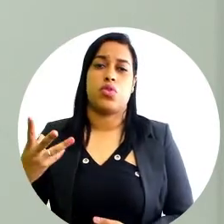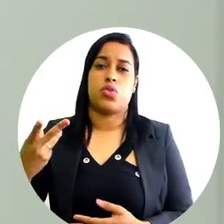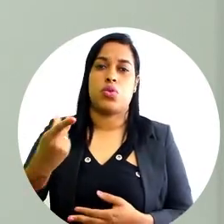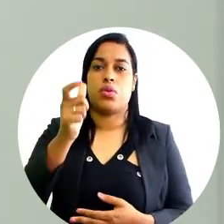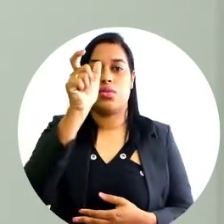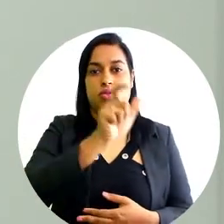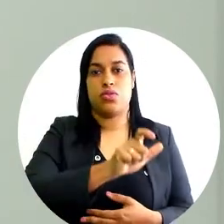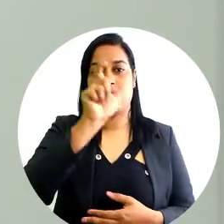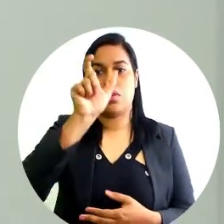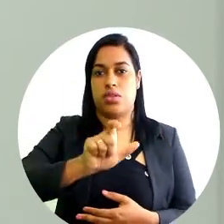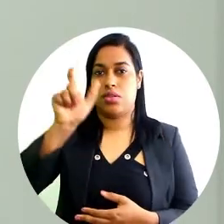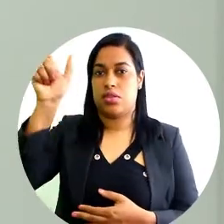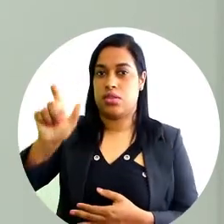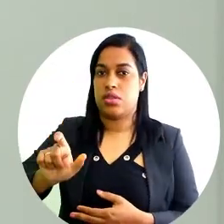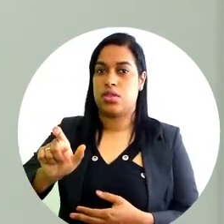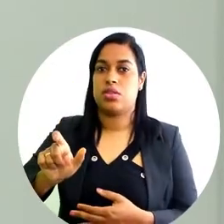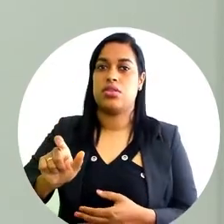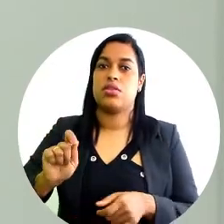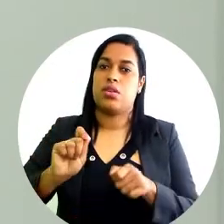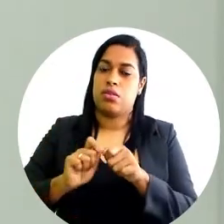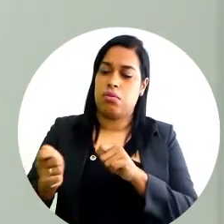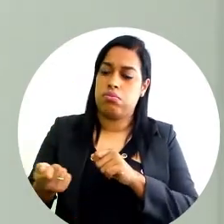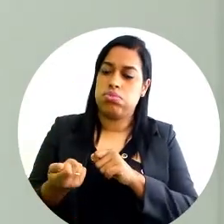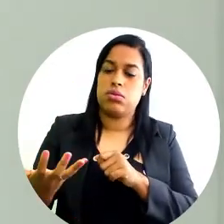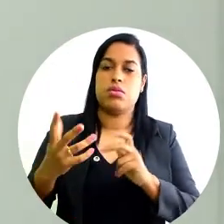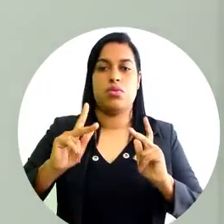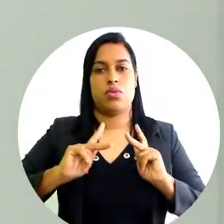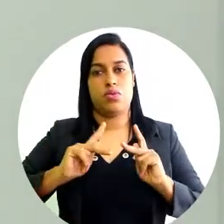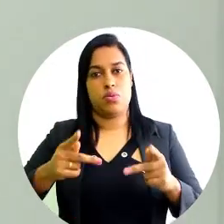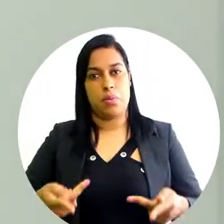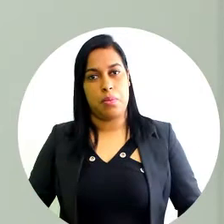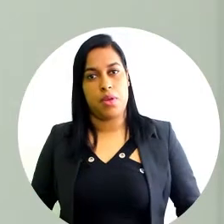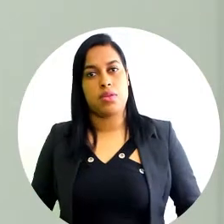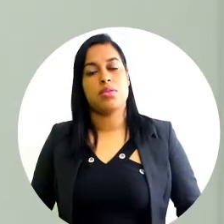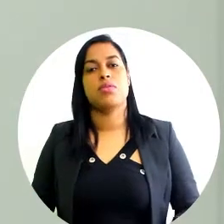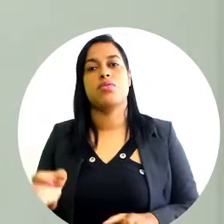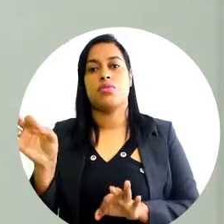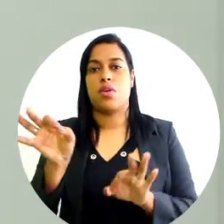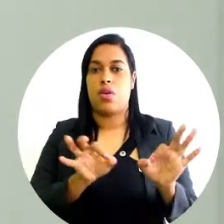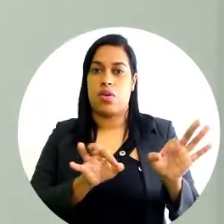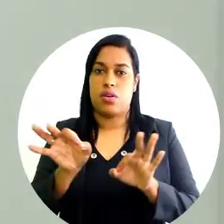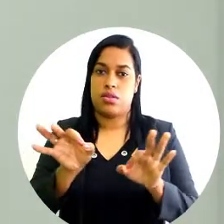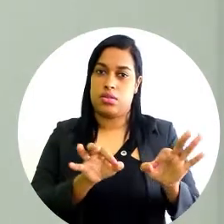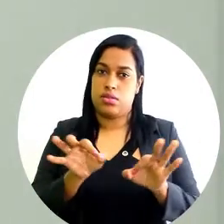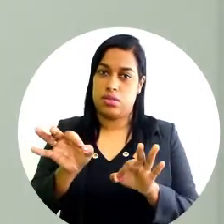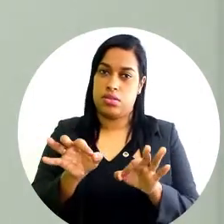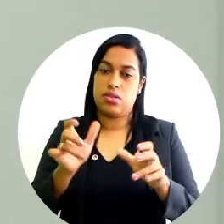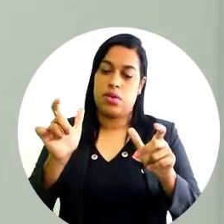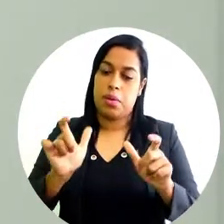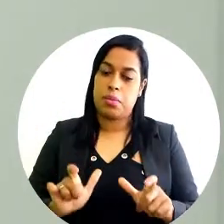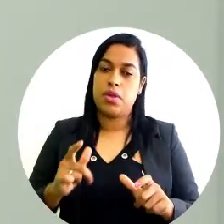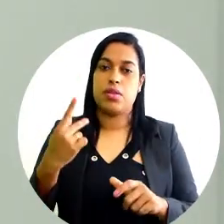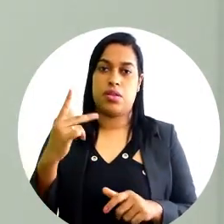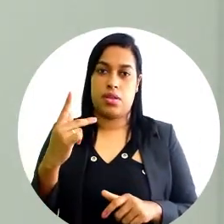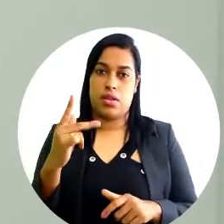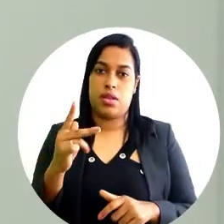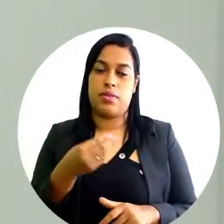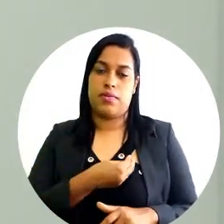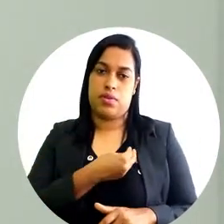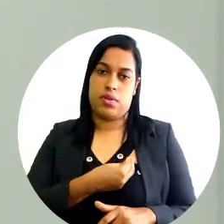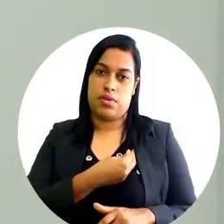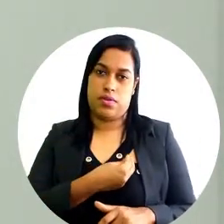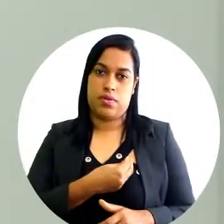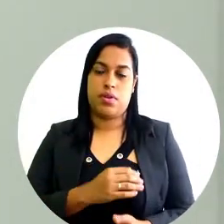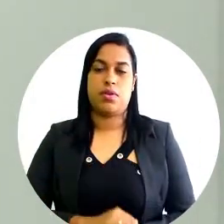que são todas as características e todas as produções humanas de adequação ao ambiente em que